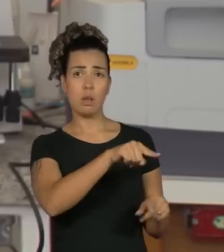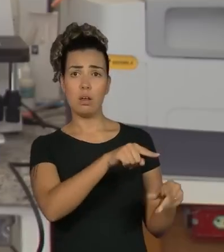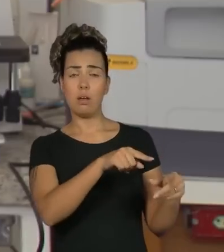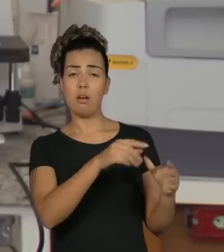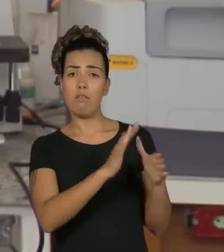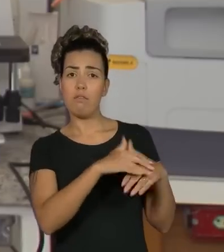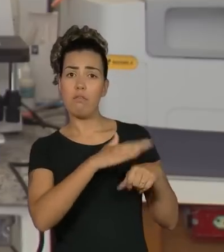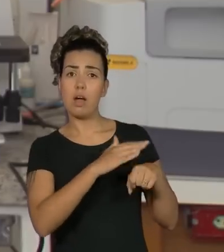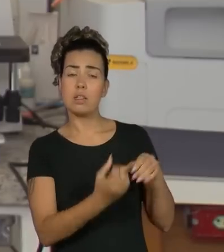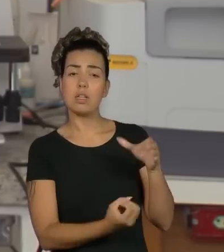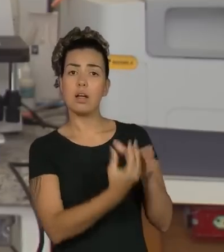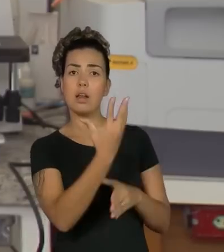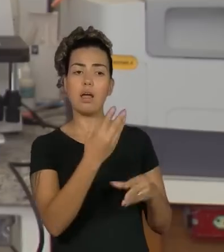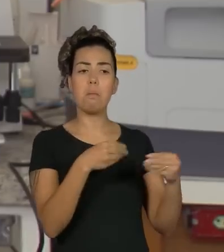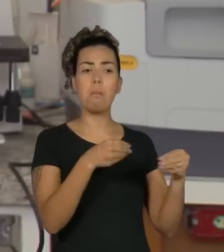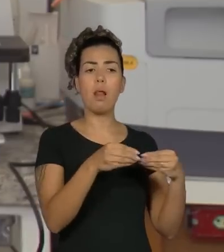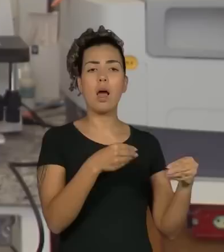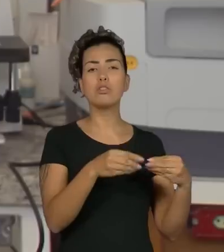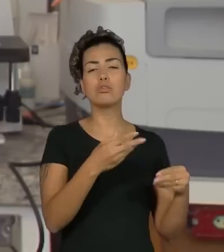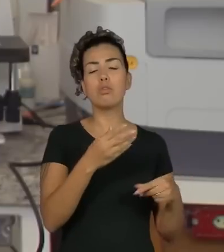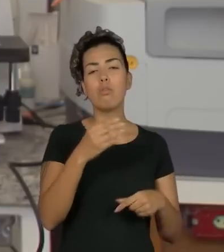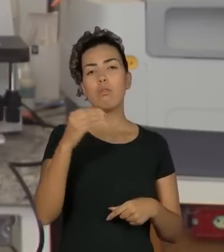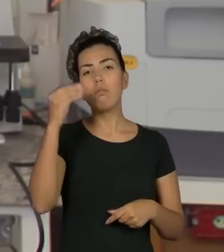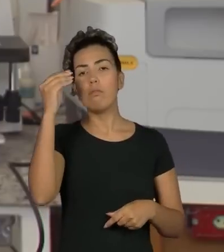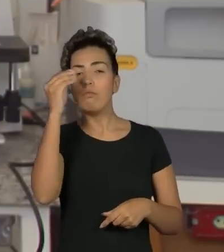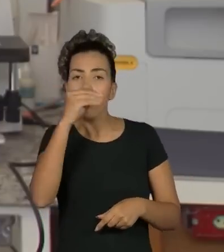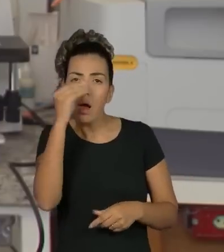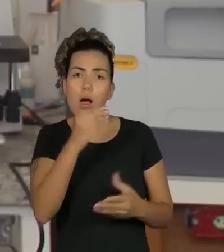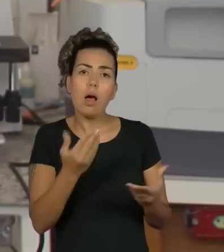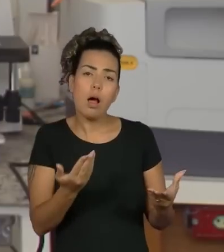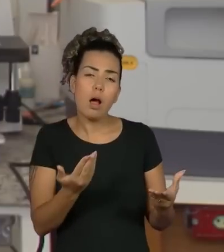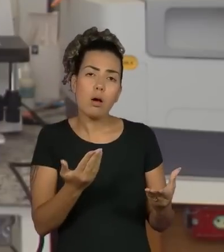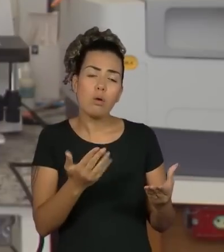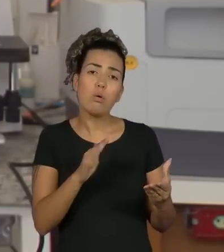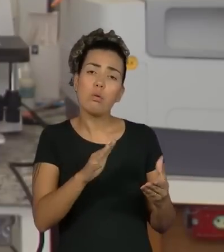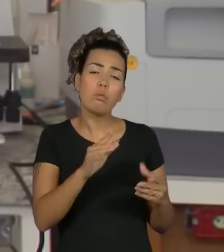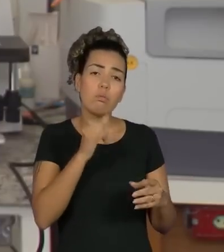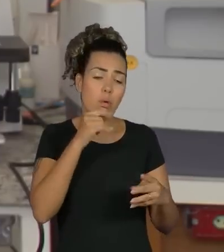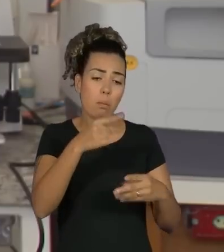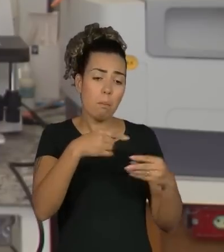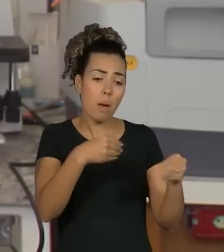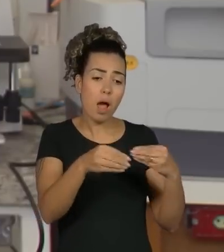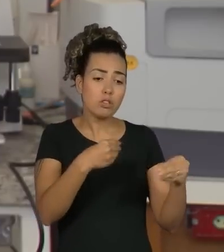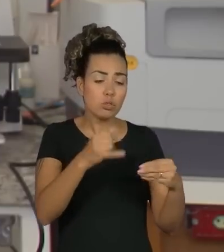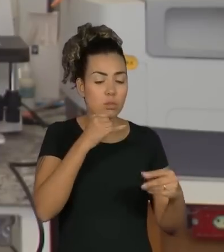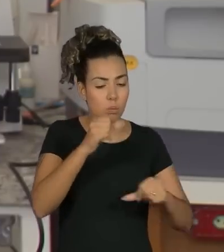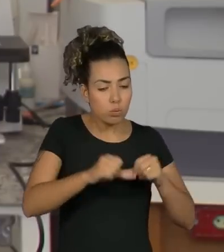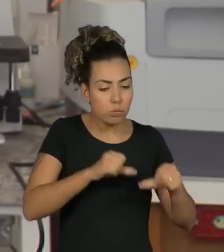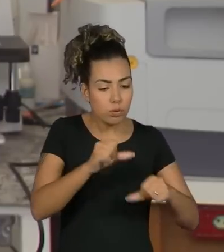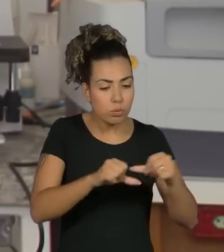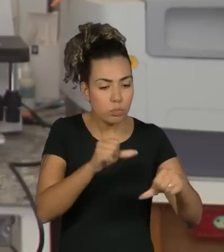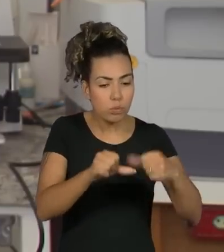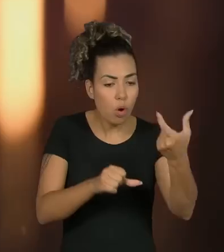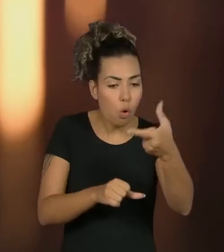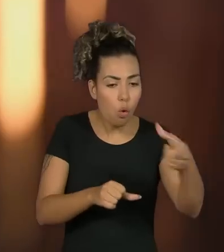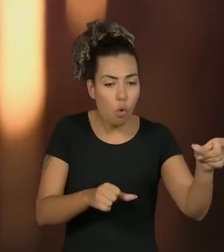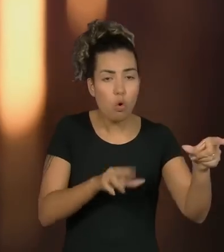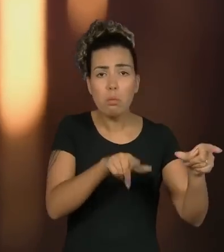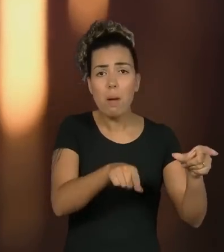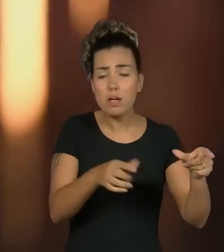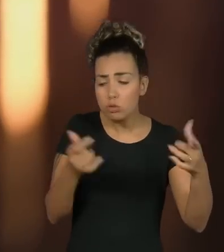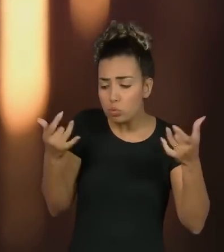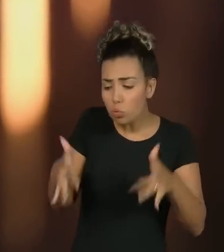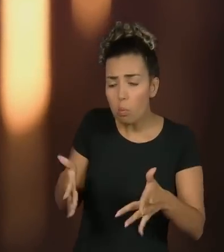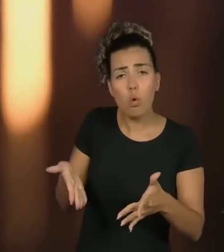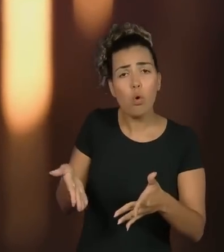para aplicações de menor valor e ao final, né, o plástico vai acabar sendo descartado, né, e vai acabar só